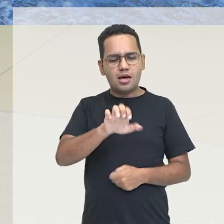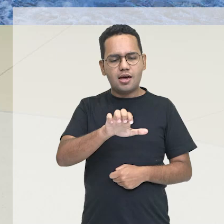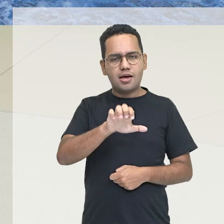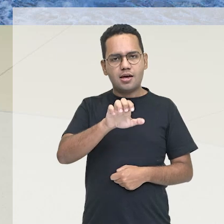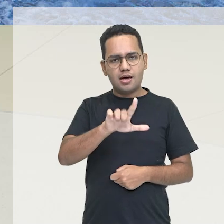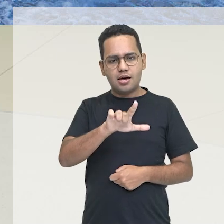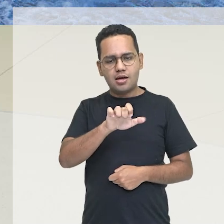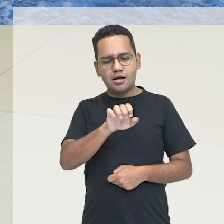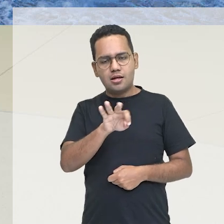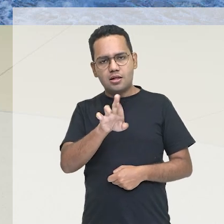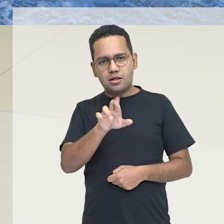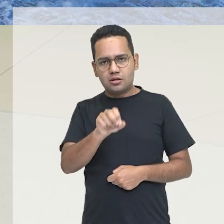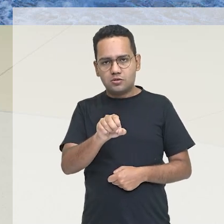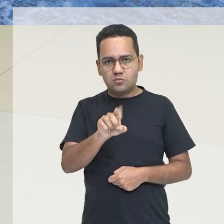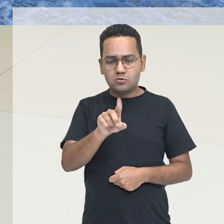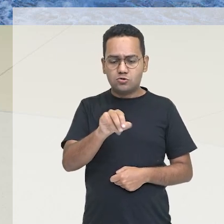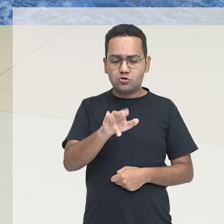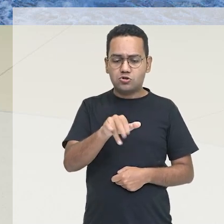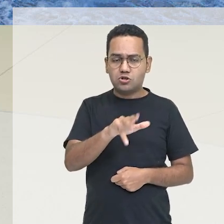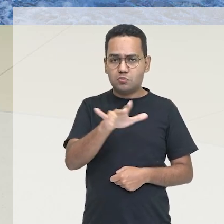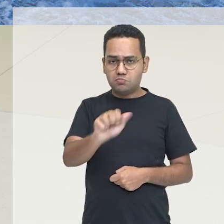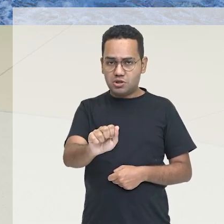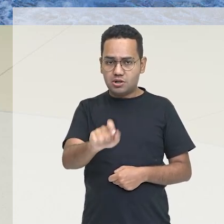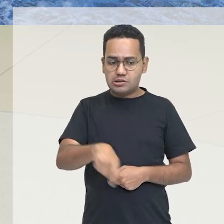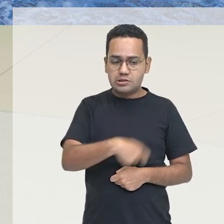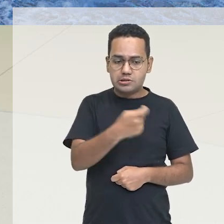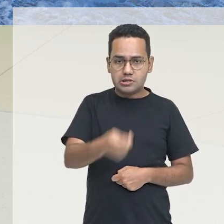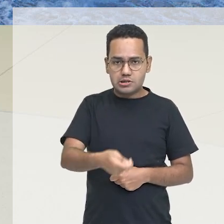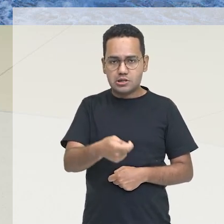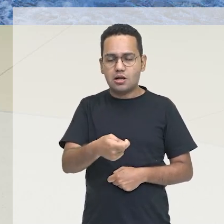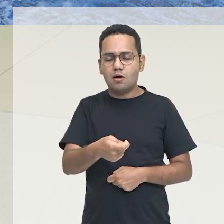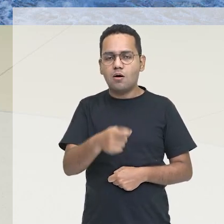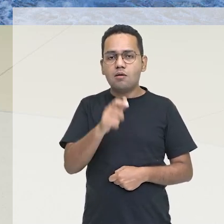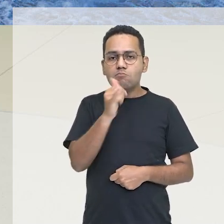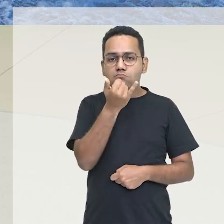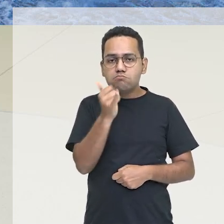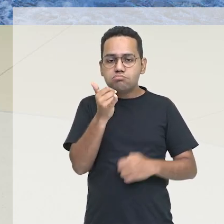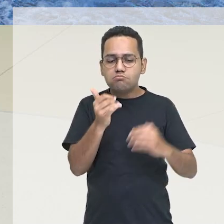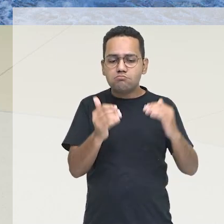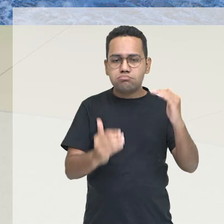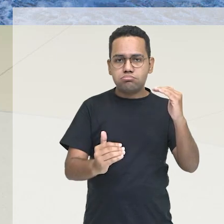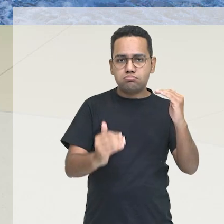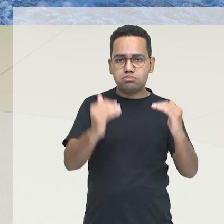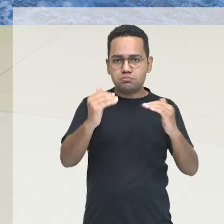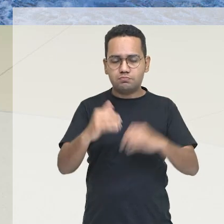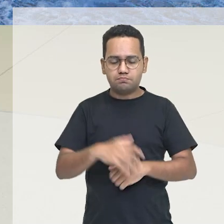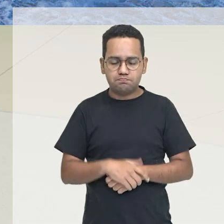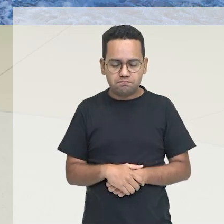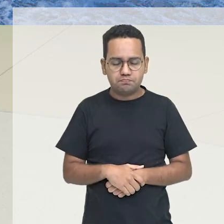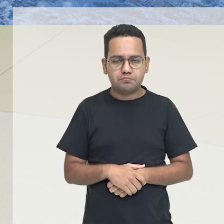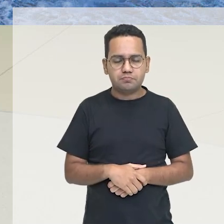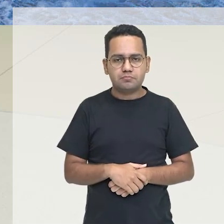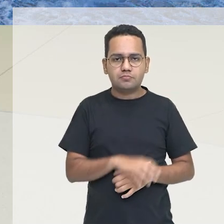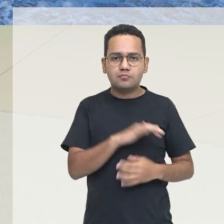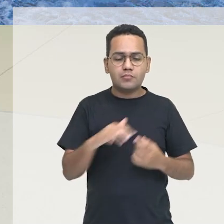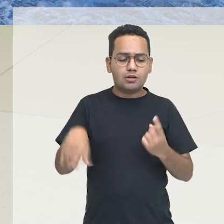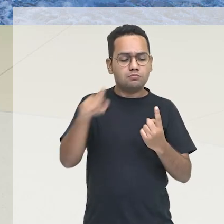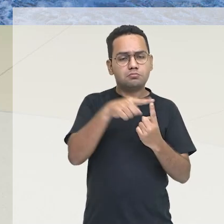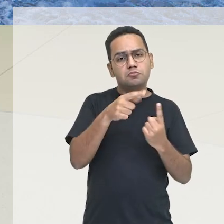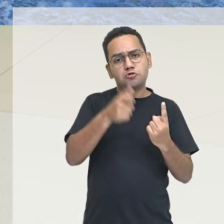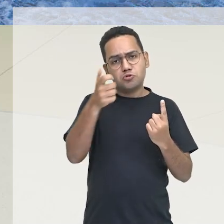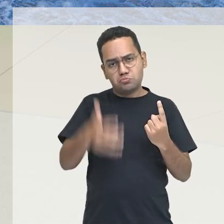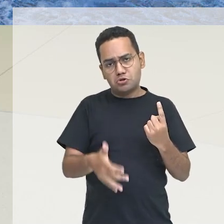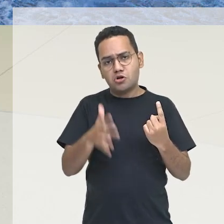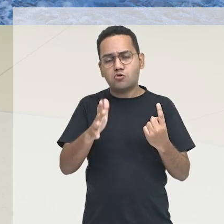Saímos agora dos tipos de energia alternativas, renováveis, limpas. Nós vamos